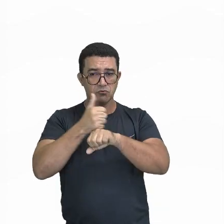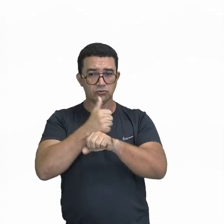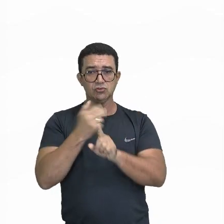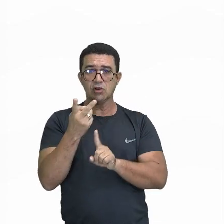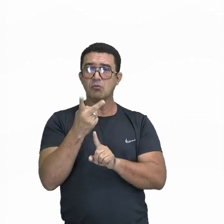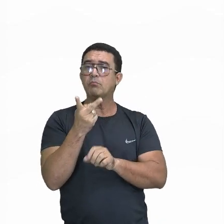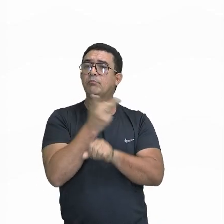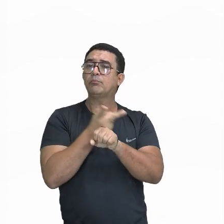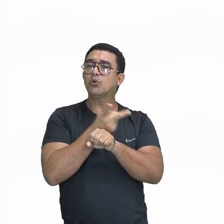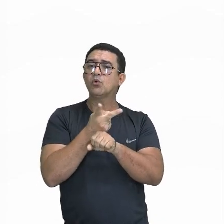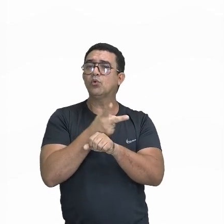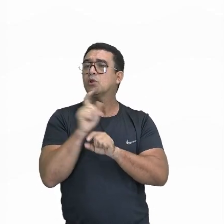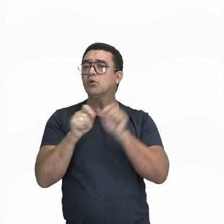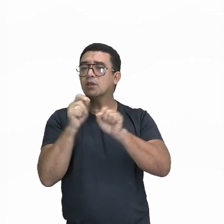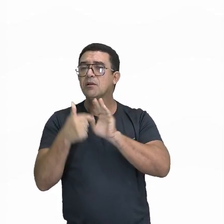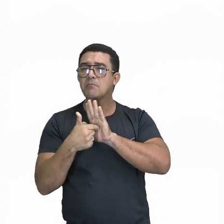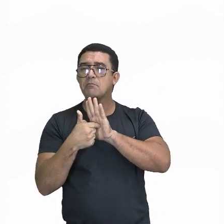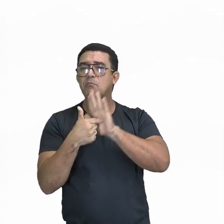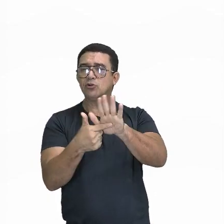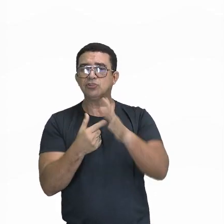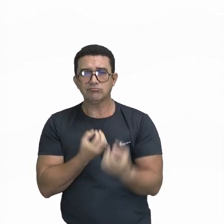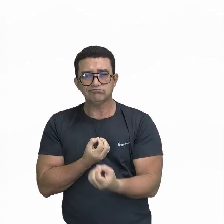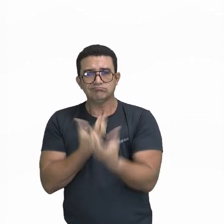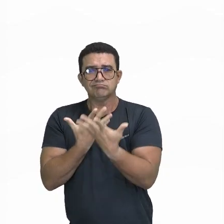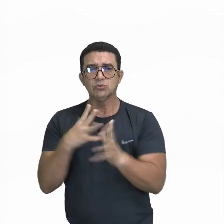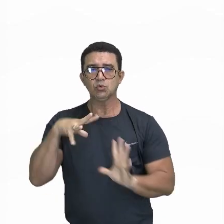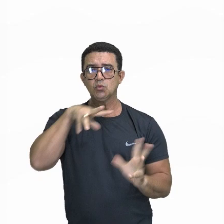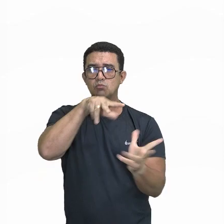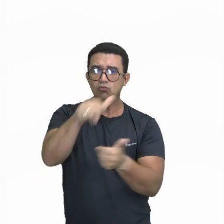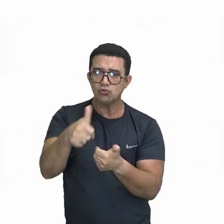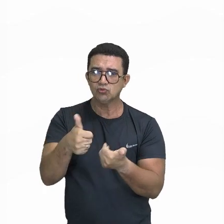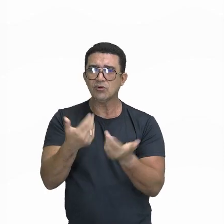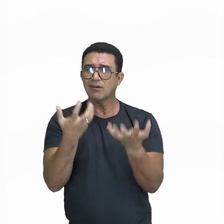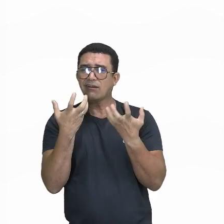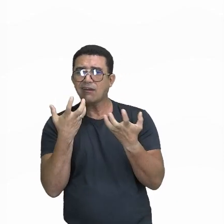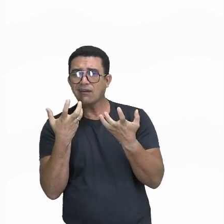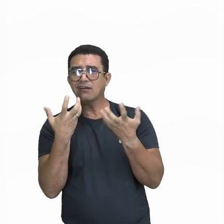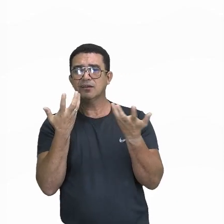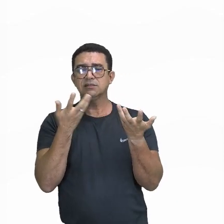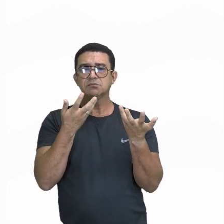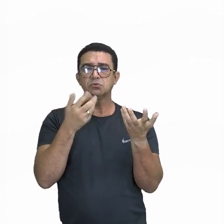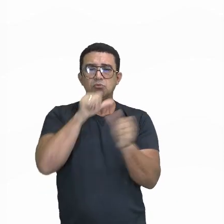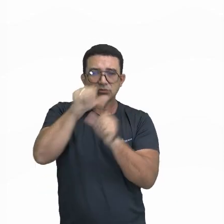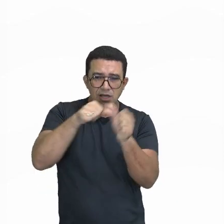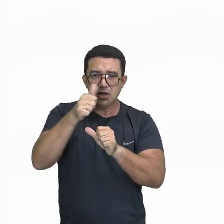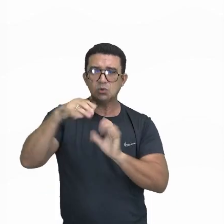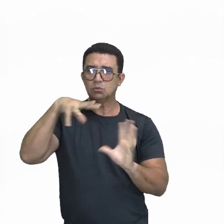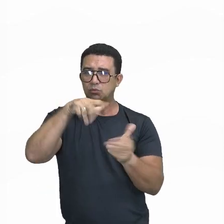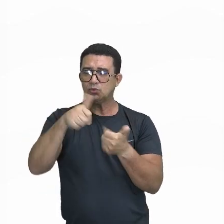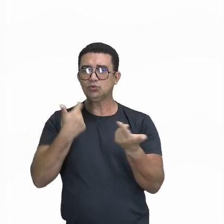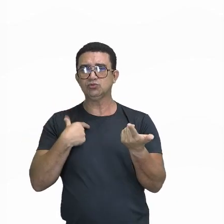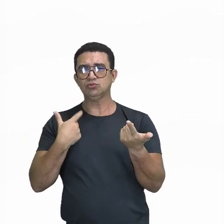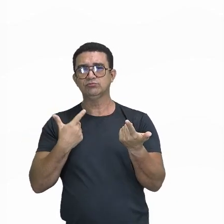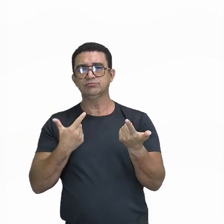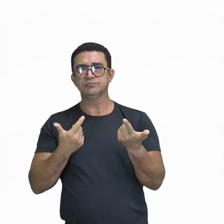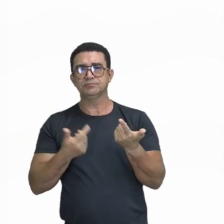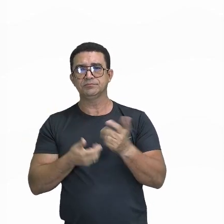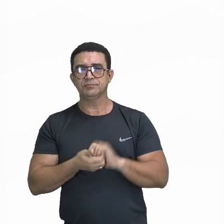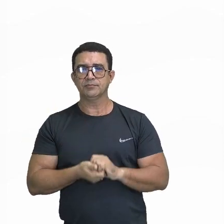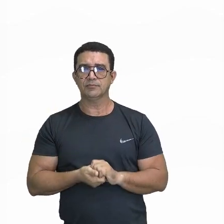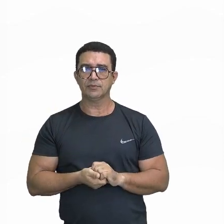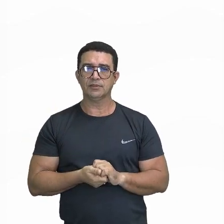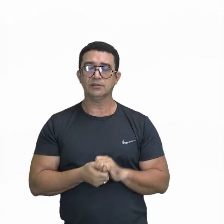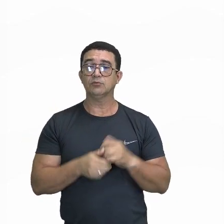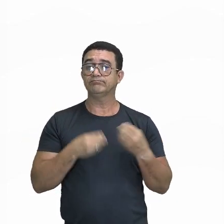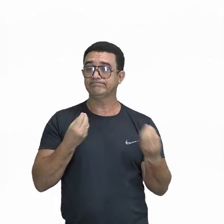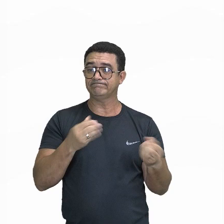busca expressar-se no mundo, transformá-lo, questioná-lo ou legitimá-lo de